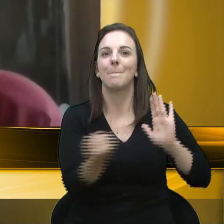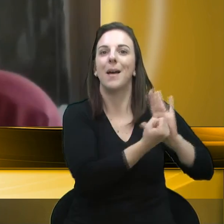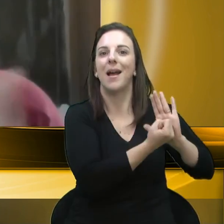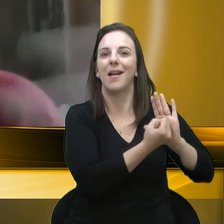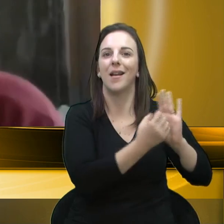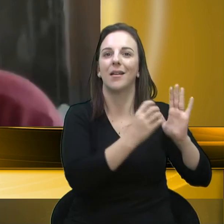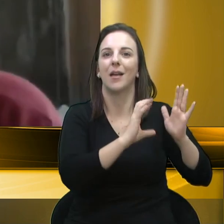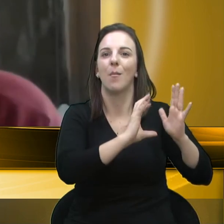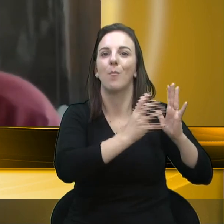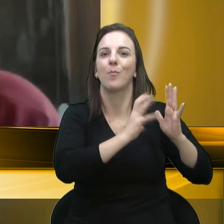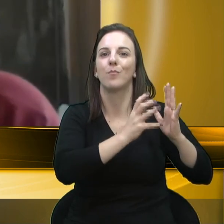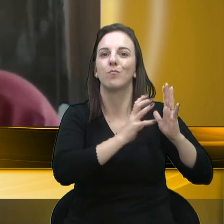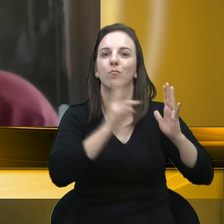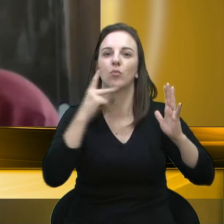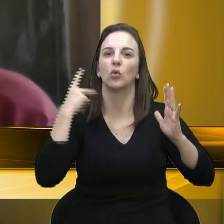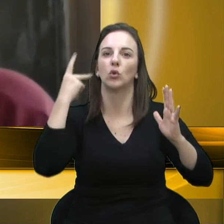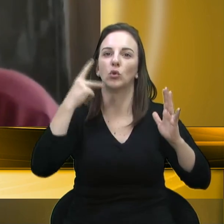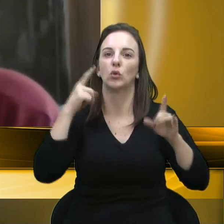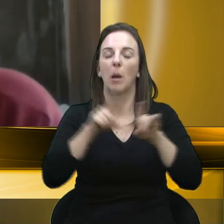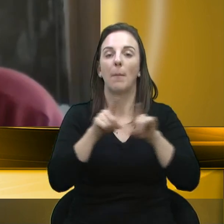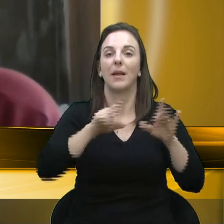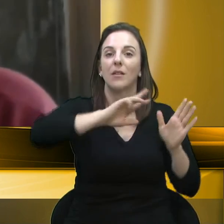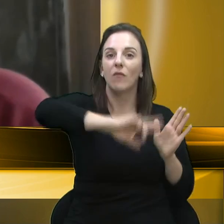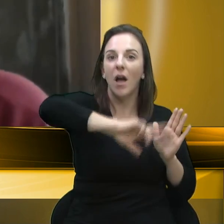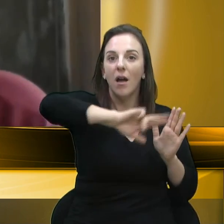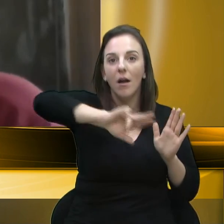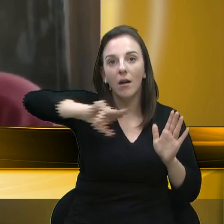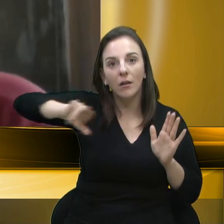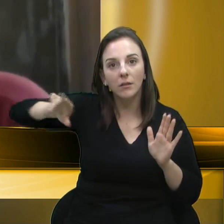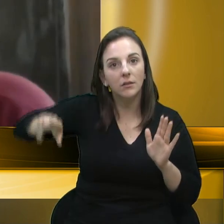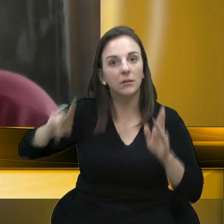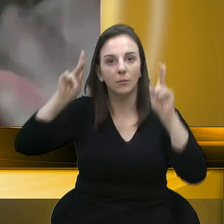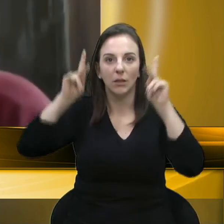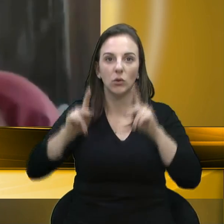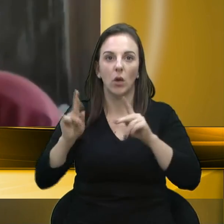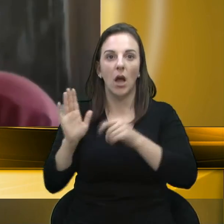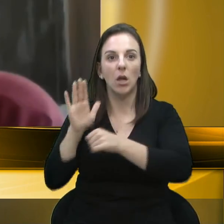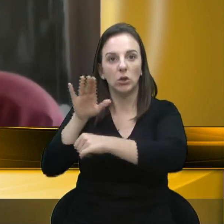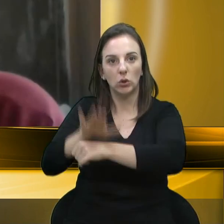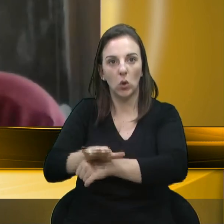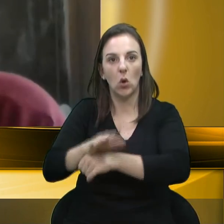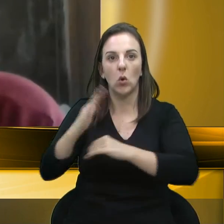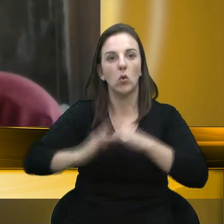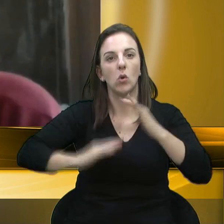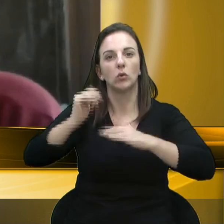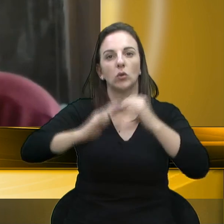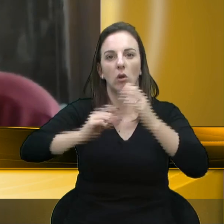tem de várias pessoas que ajudaram, inclusive, a construir o Brasil, a economia do Brasil.